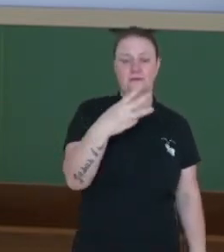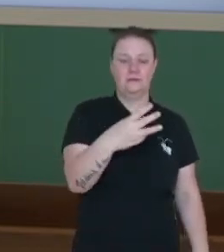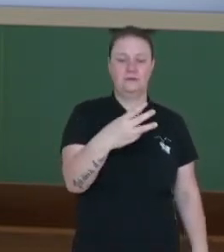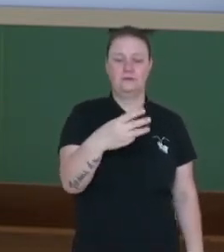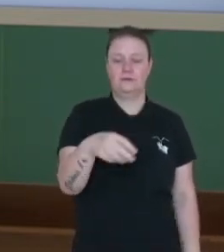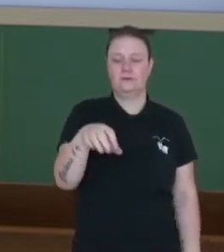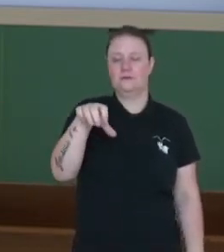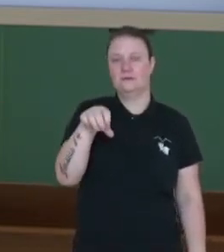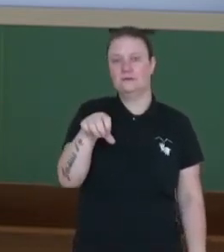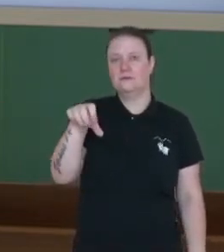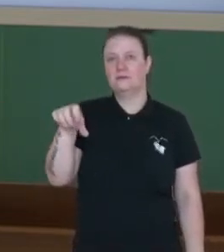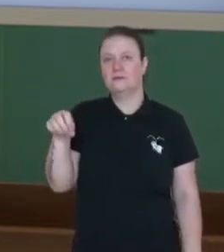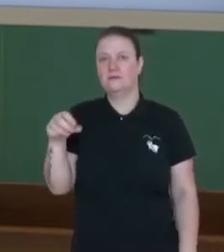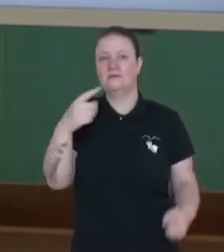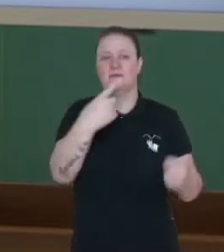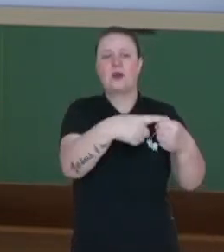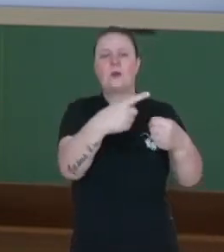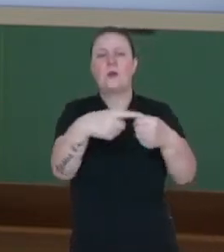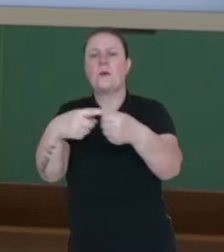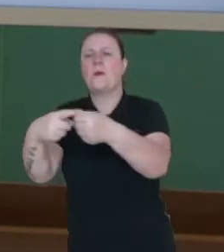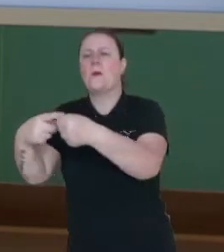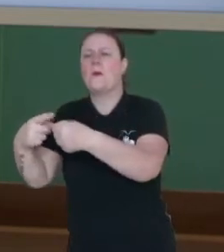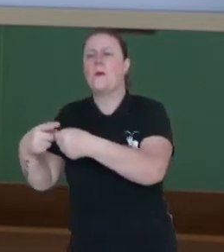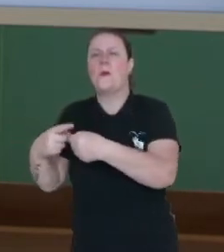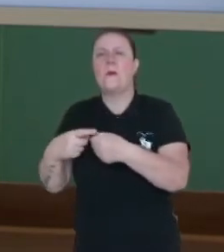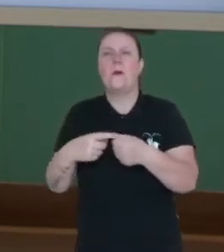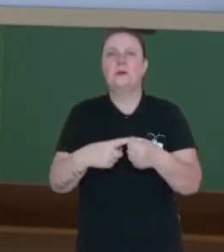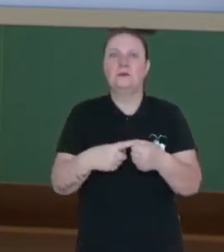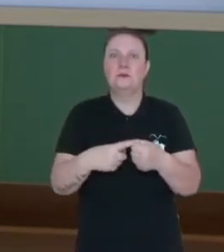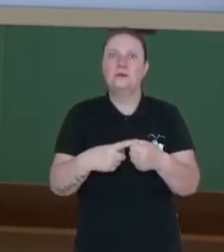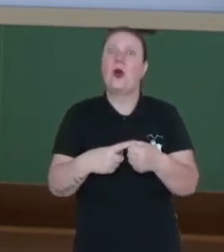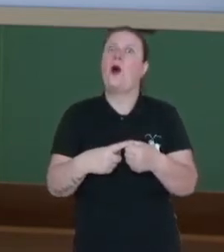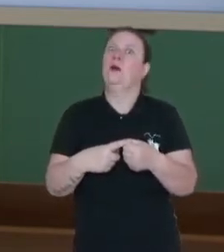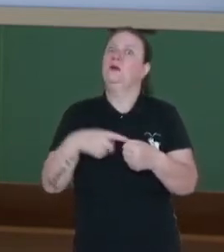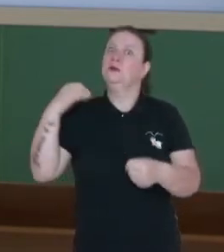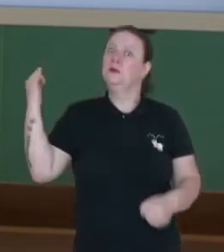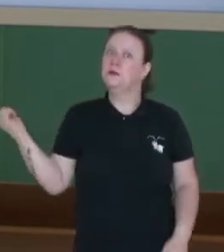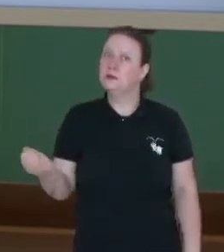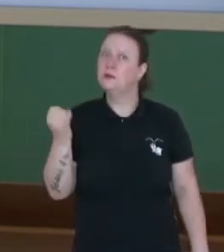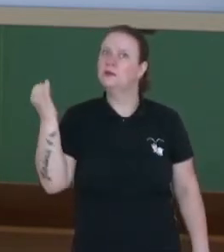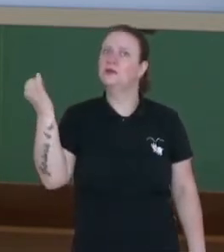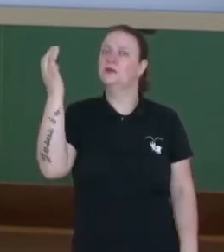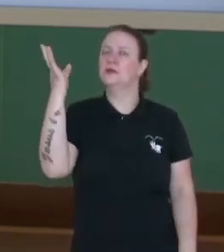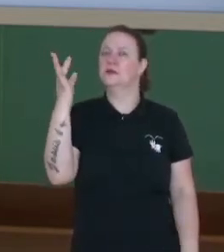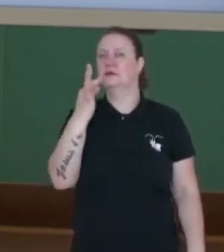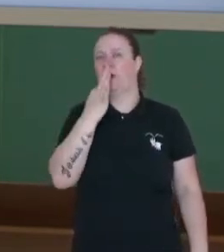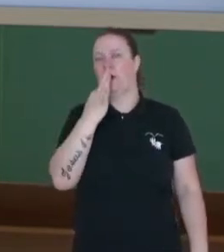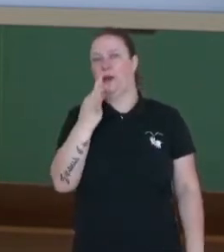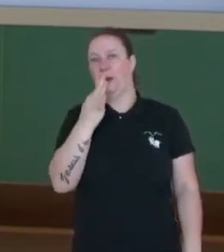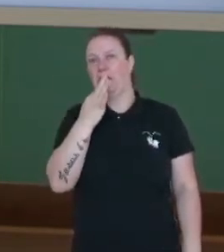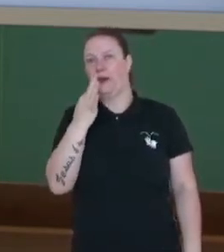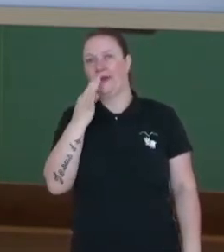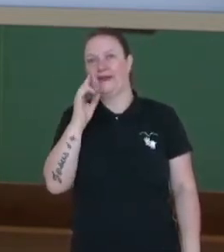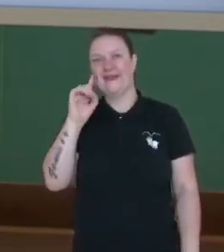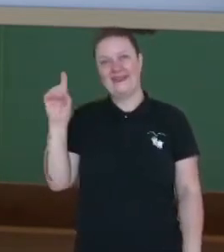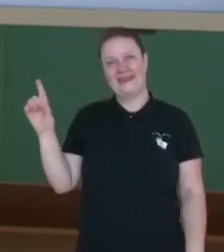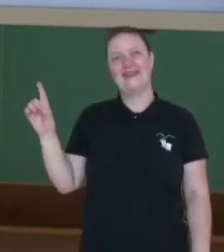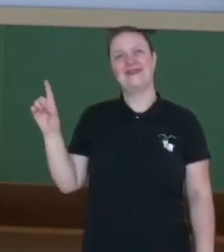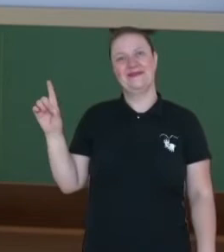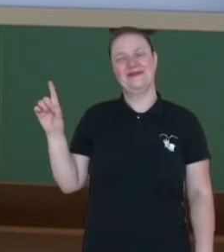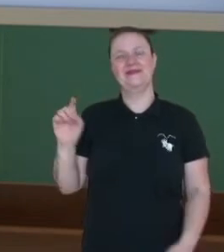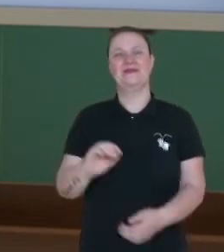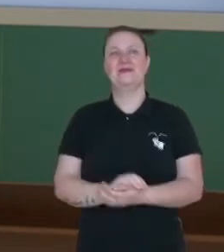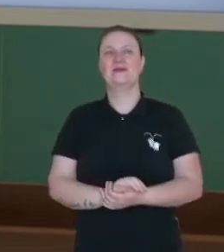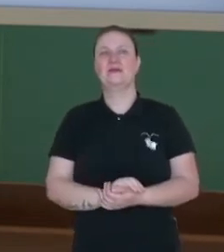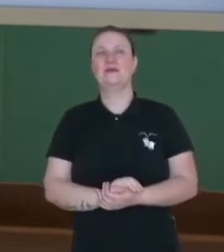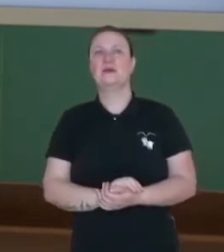399 municípios, né? Olha que informação para você se apropriar, são 399 municípios no estado do Paraná. E